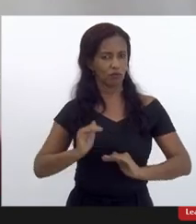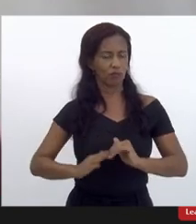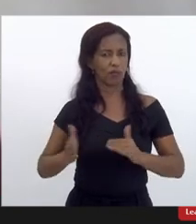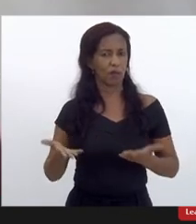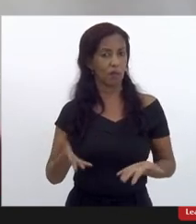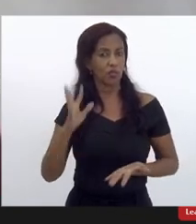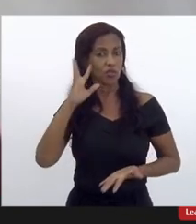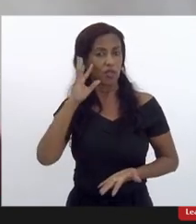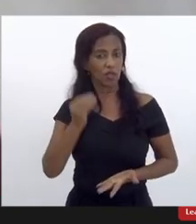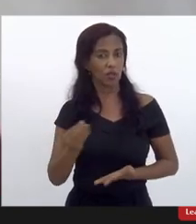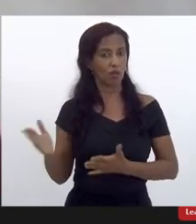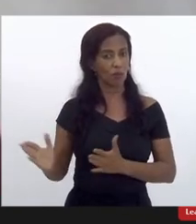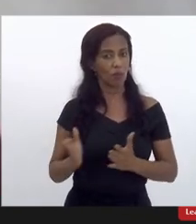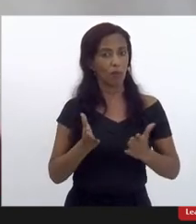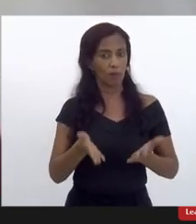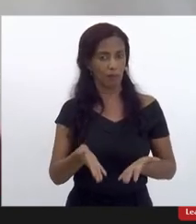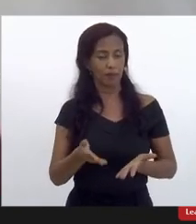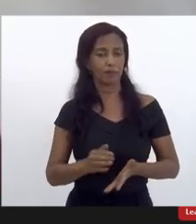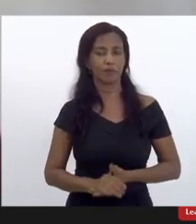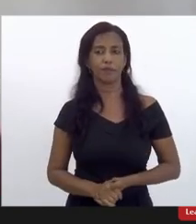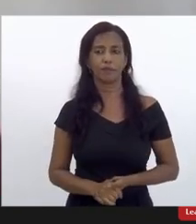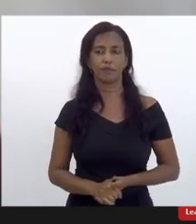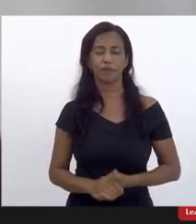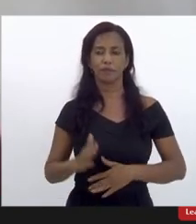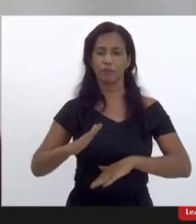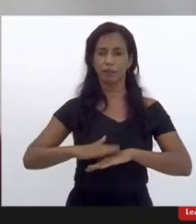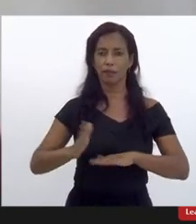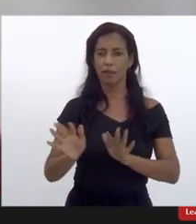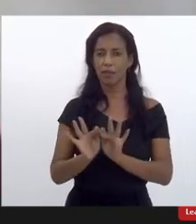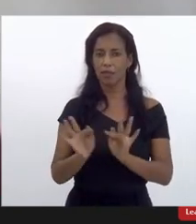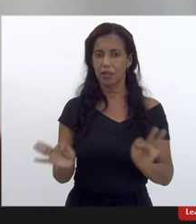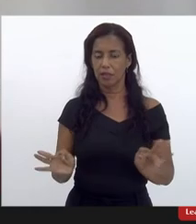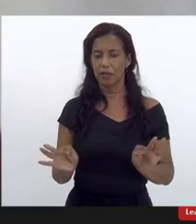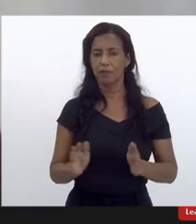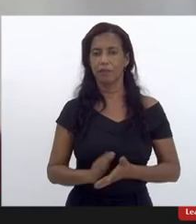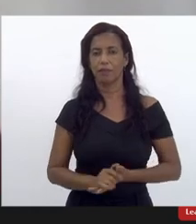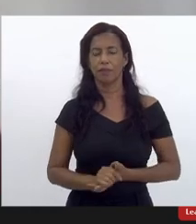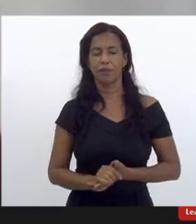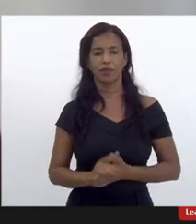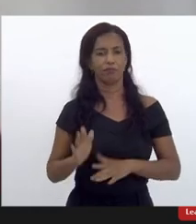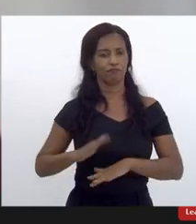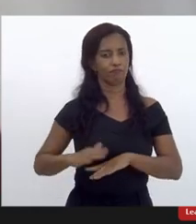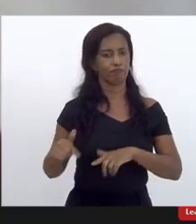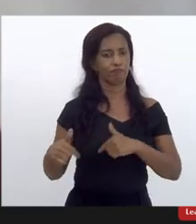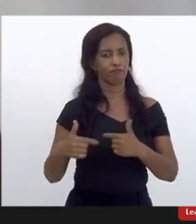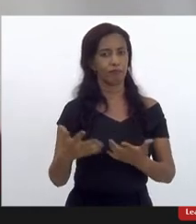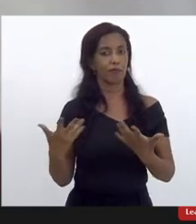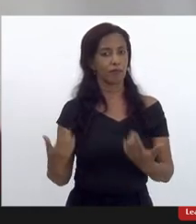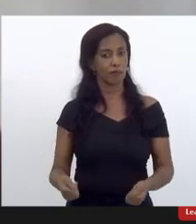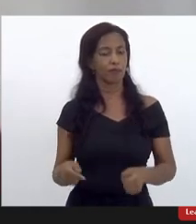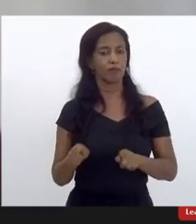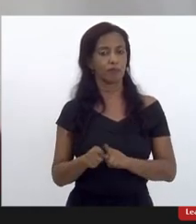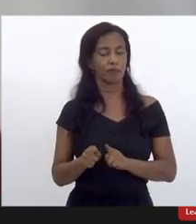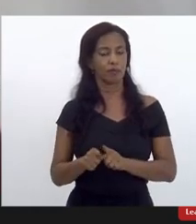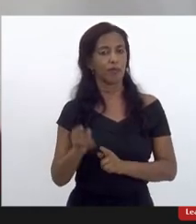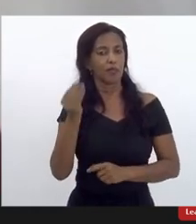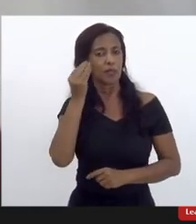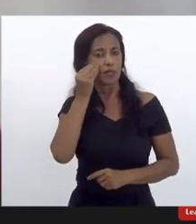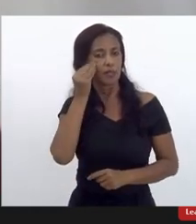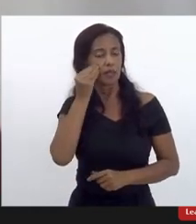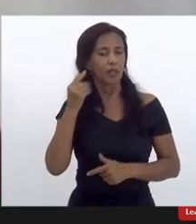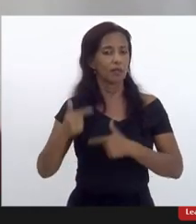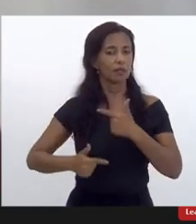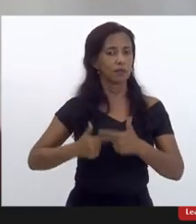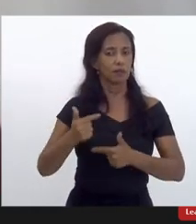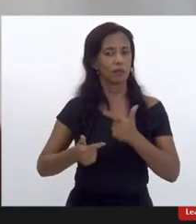que resolve uma boa parte deles, e está mais simples de atuar, mas vamos também tentar e trabalhar isso